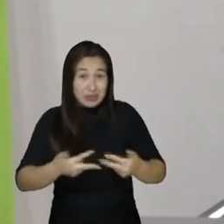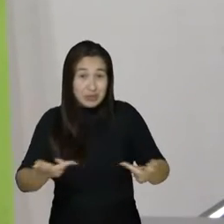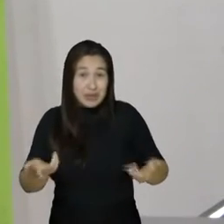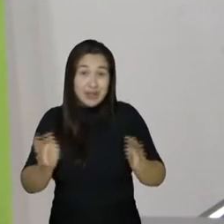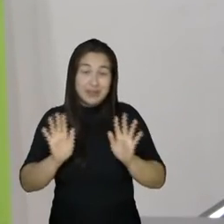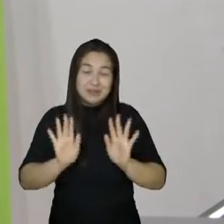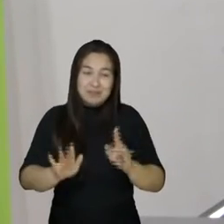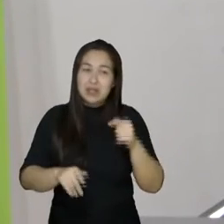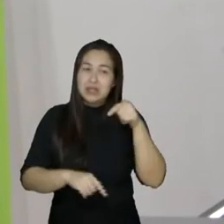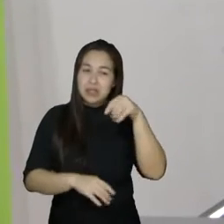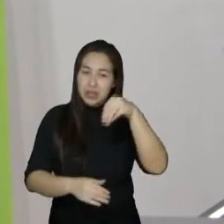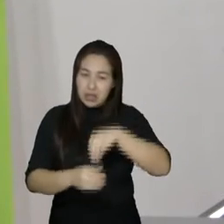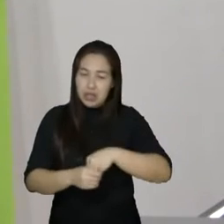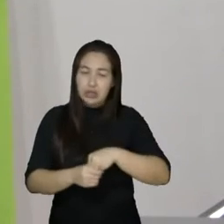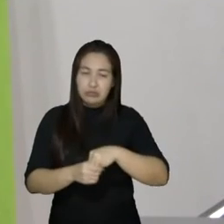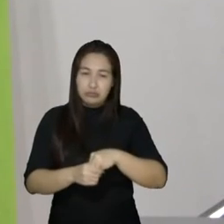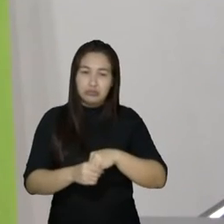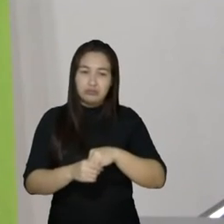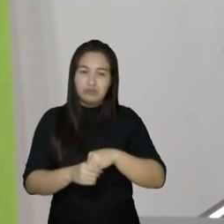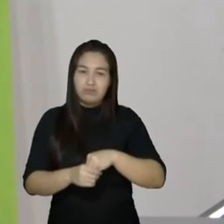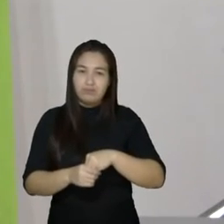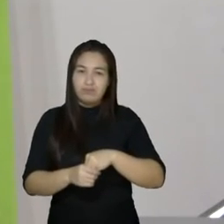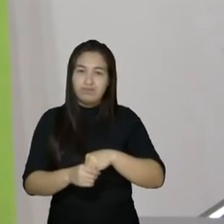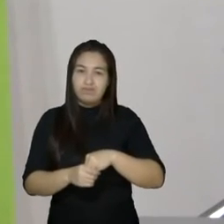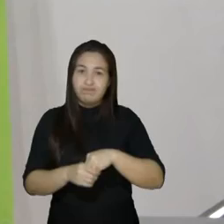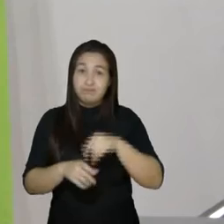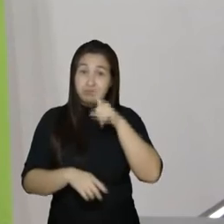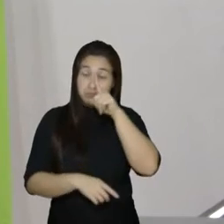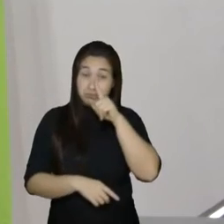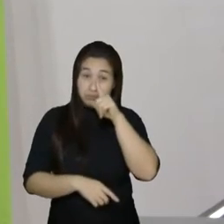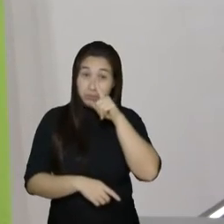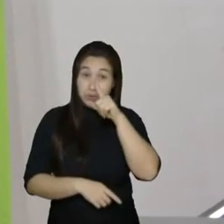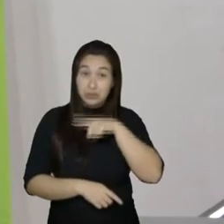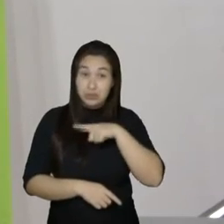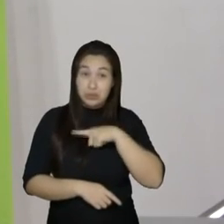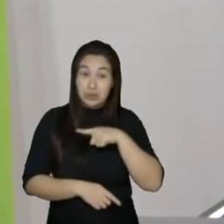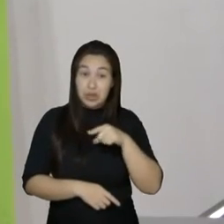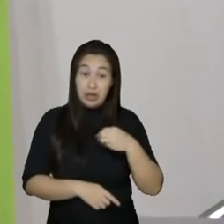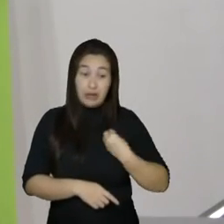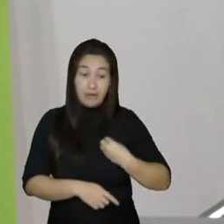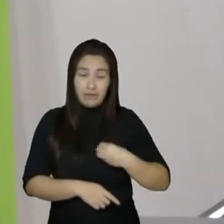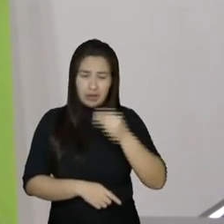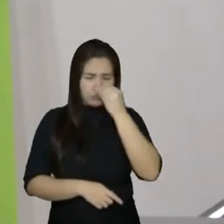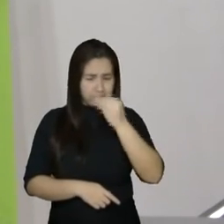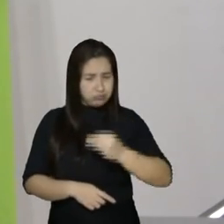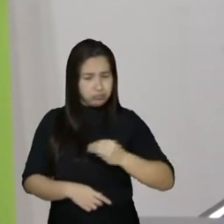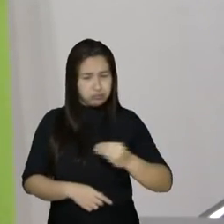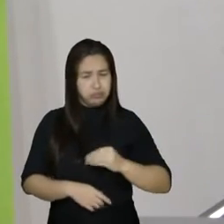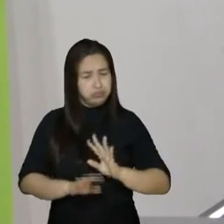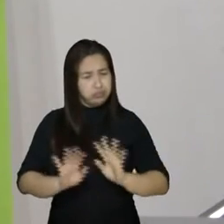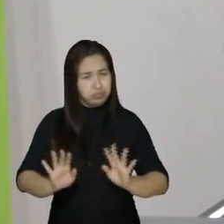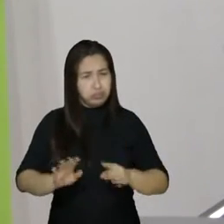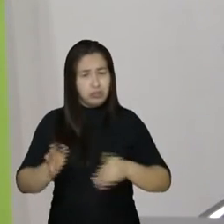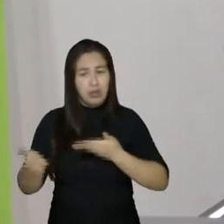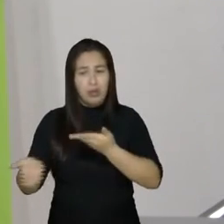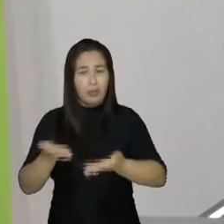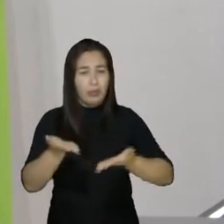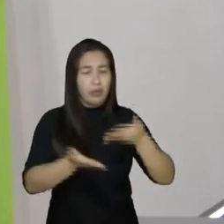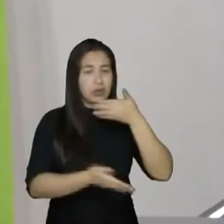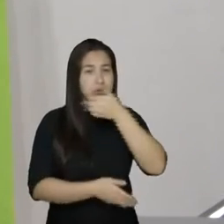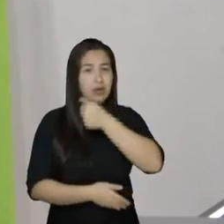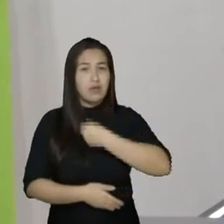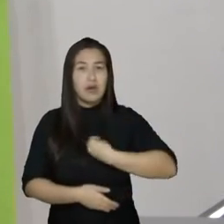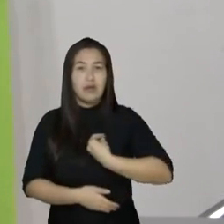os médicos arriscando a sua própria vida para salvar